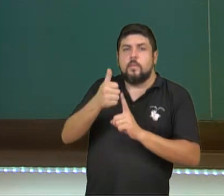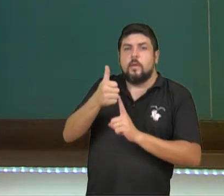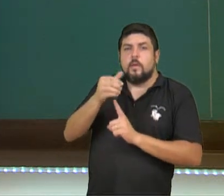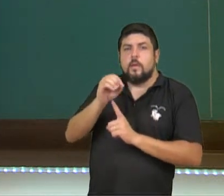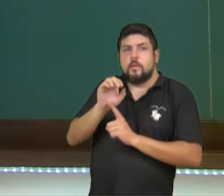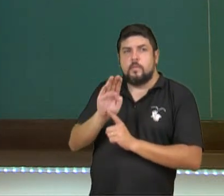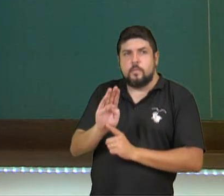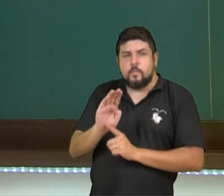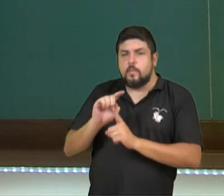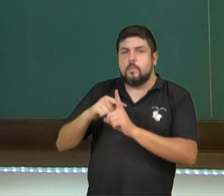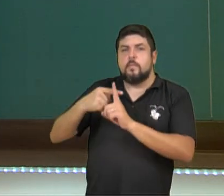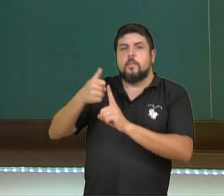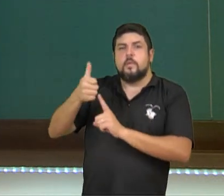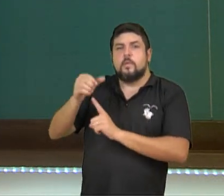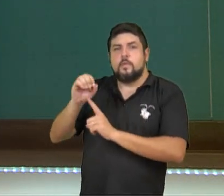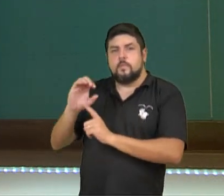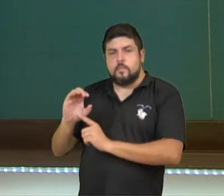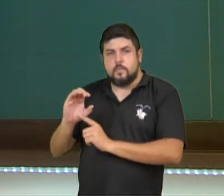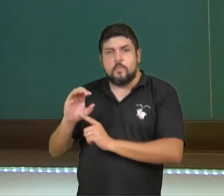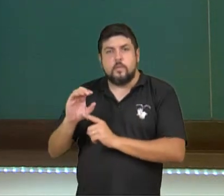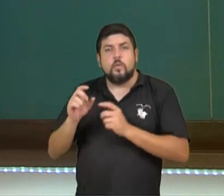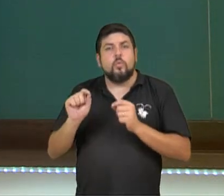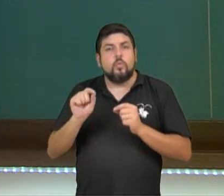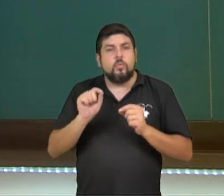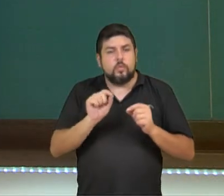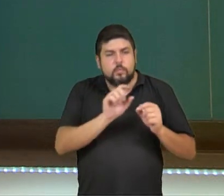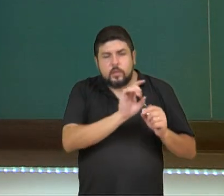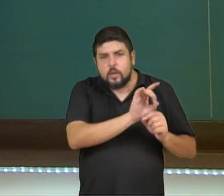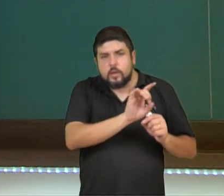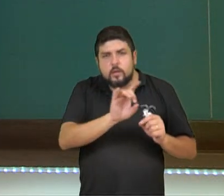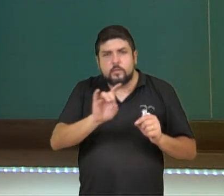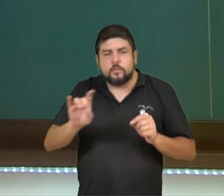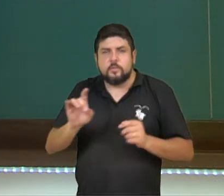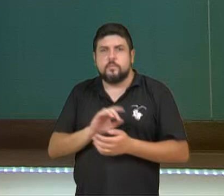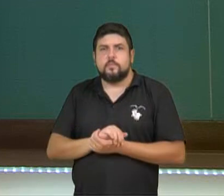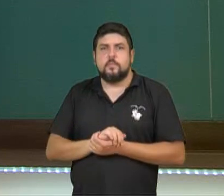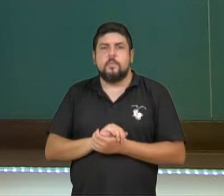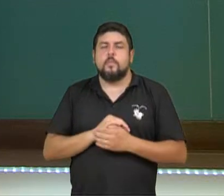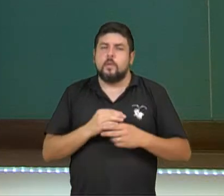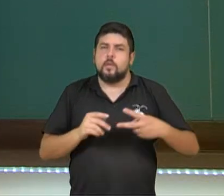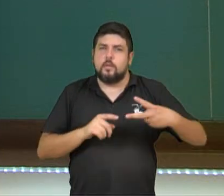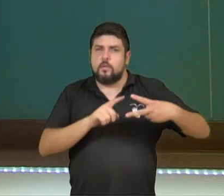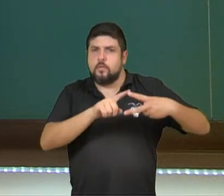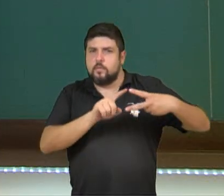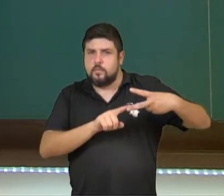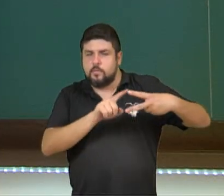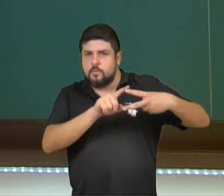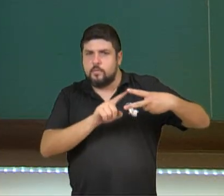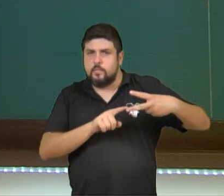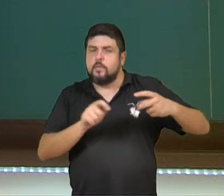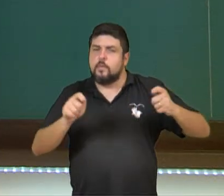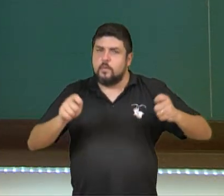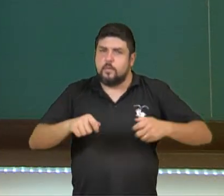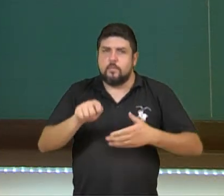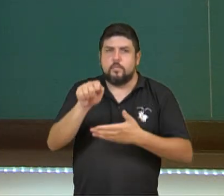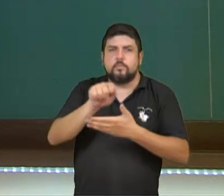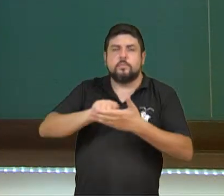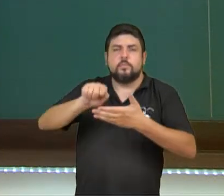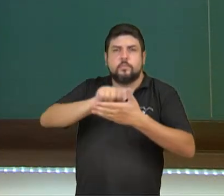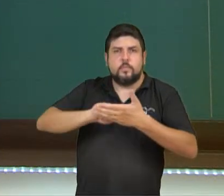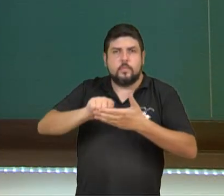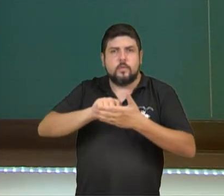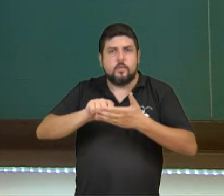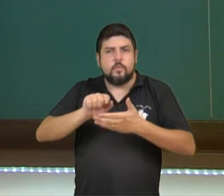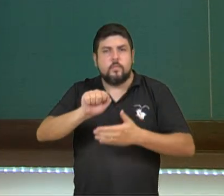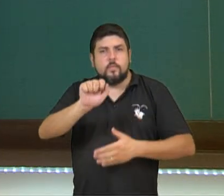gente viu que é igual, né? Porque se aplicar a distributiva, chega nela, ok? Duas formas diferentes, algebricamente, de escrever a